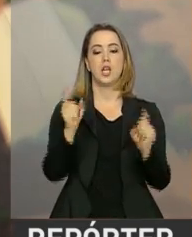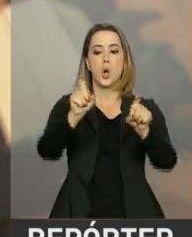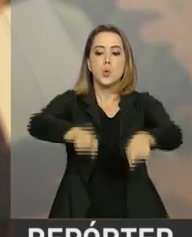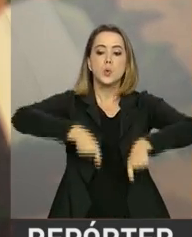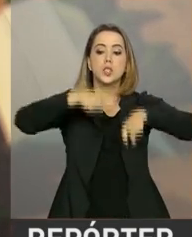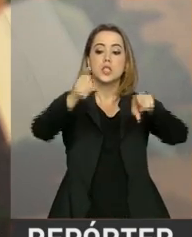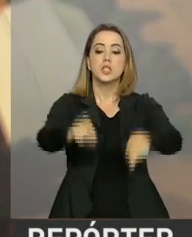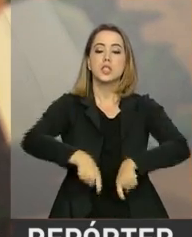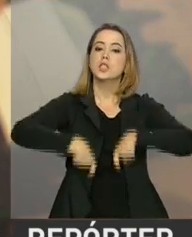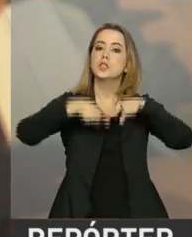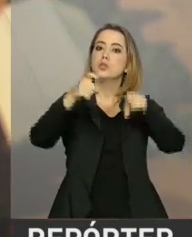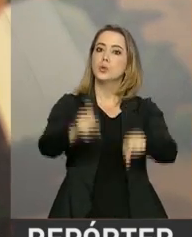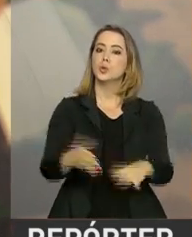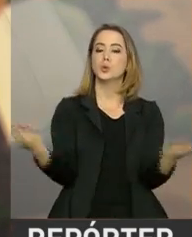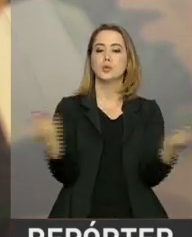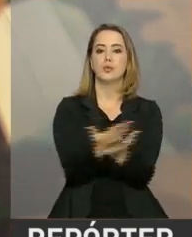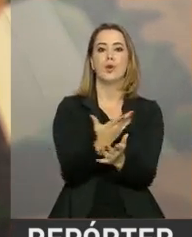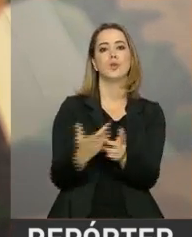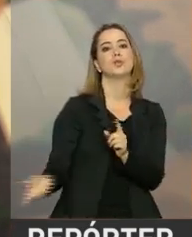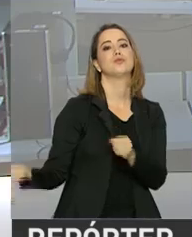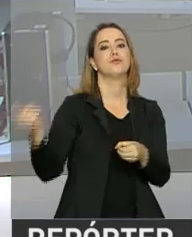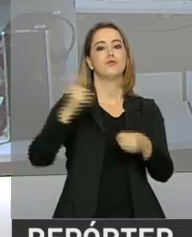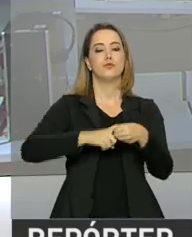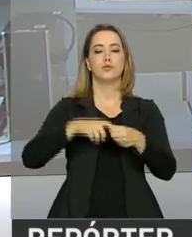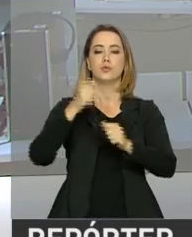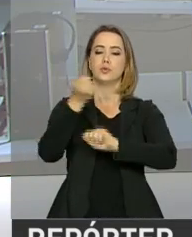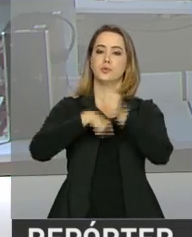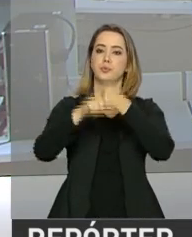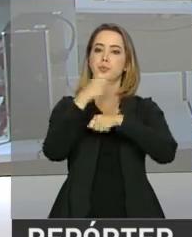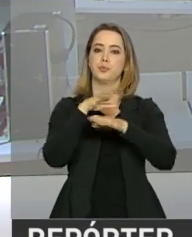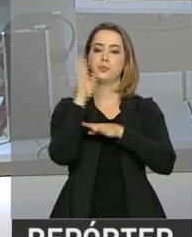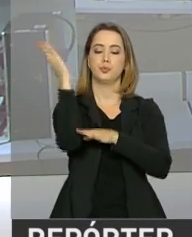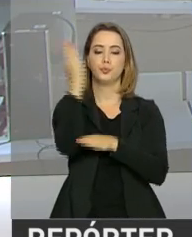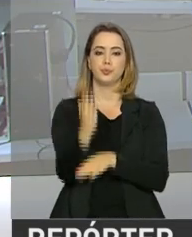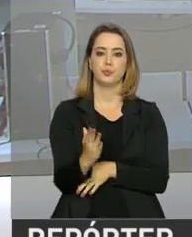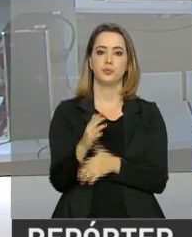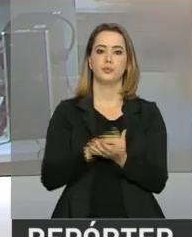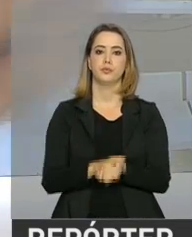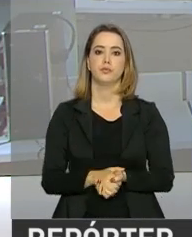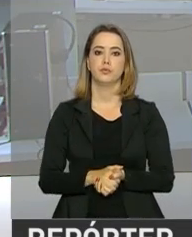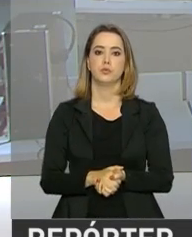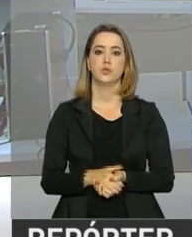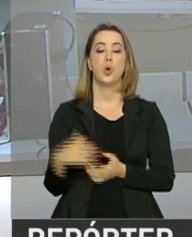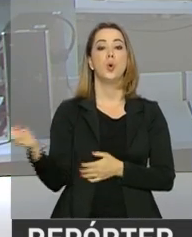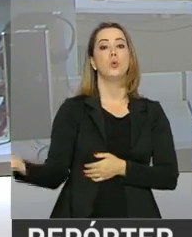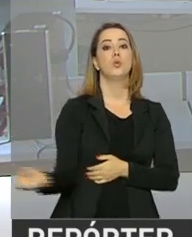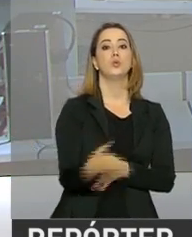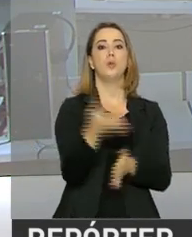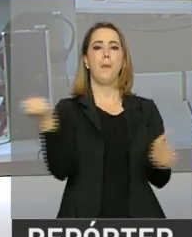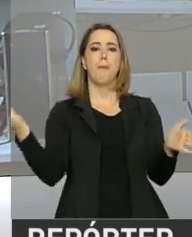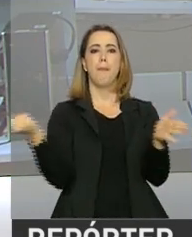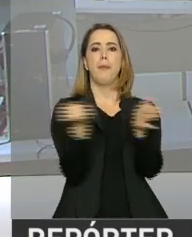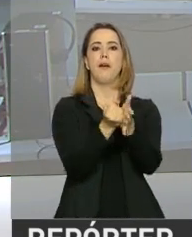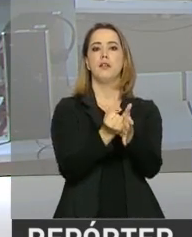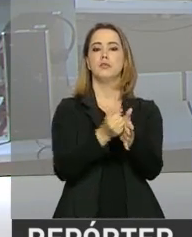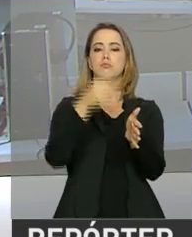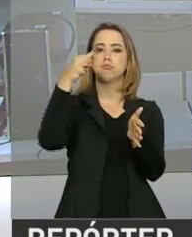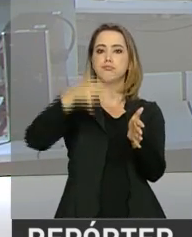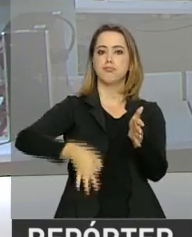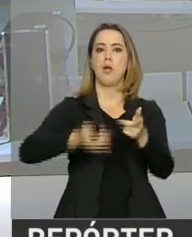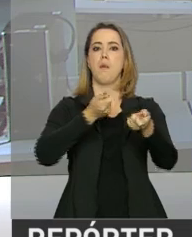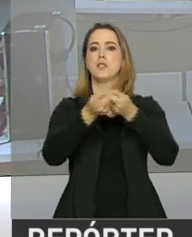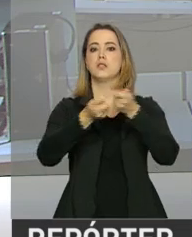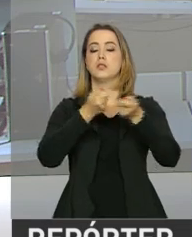a grande força PR retomada da economia no Brasil o novo marco regulatório do petróleo na camada press sal que